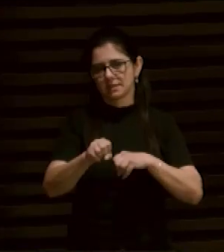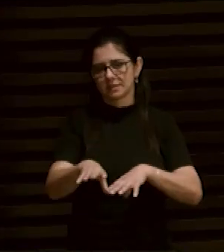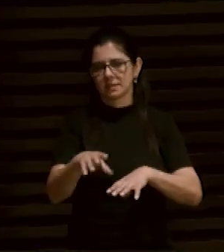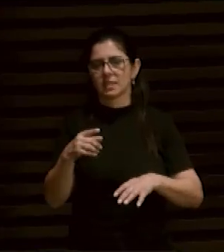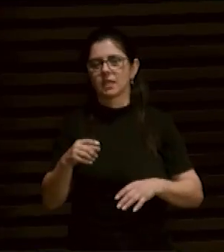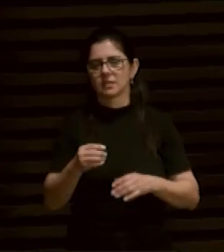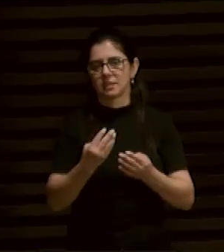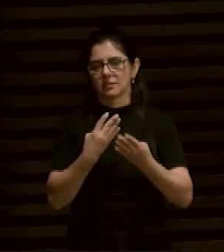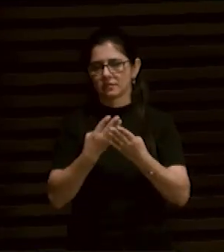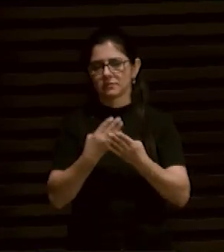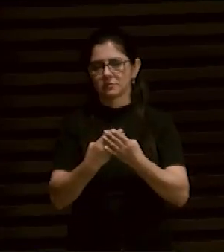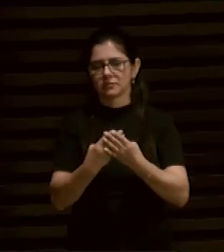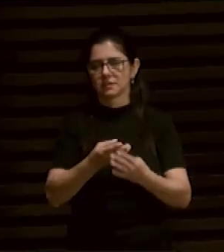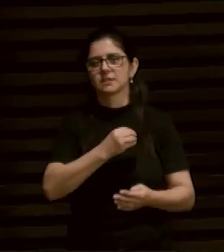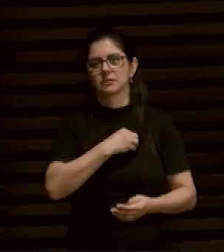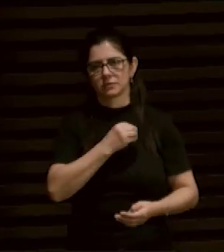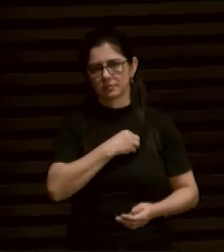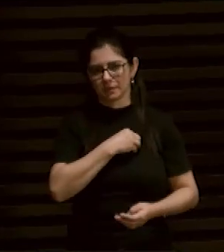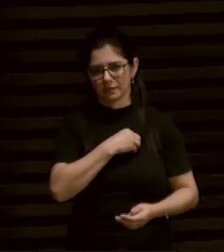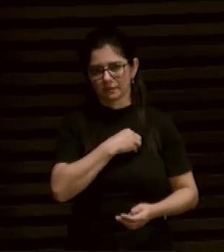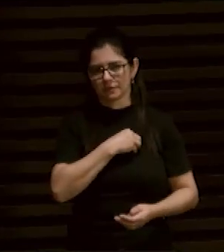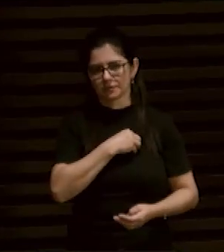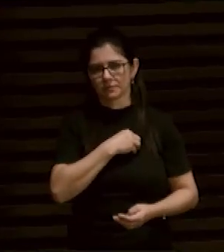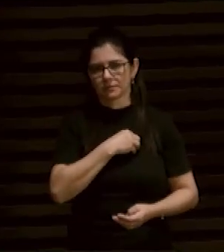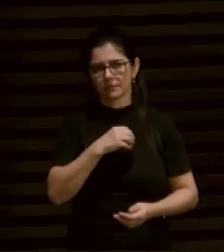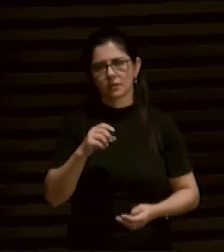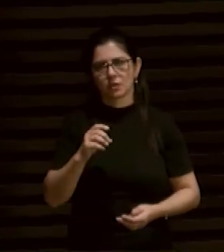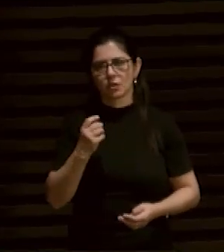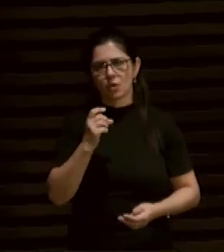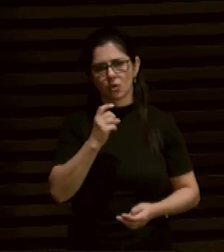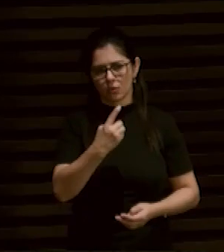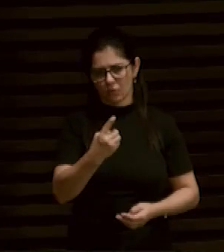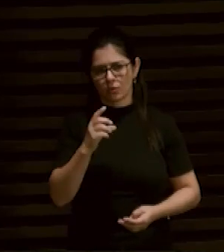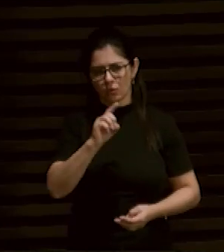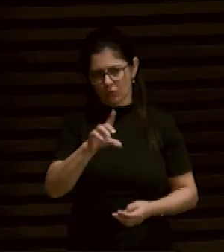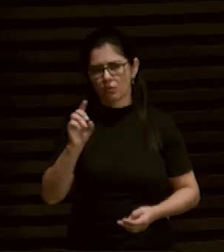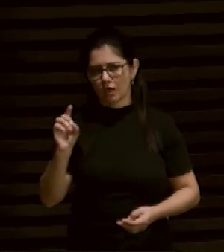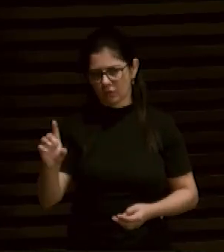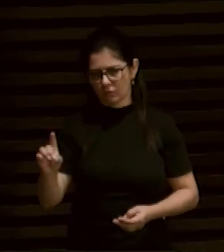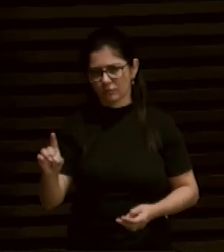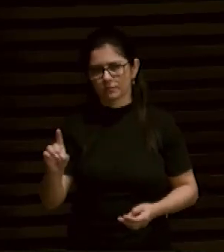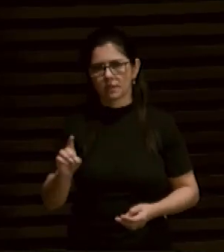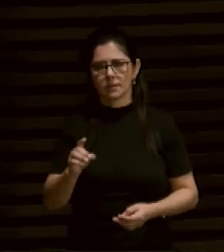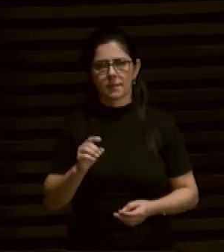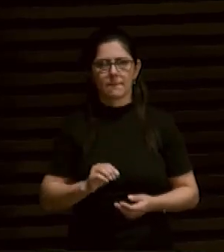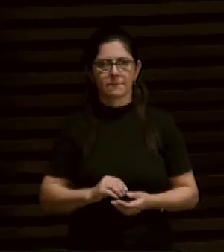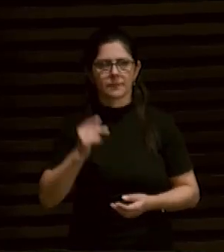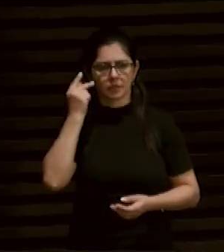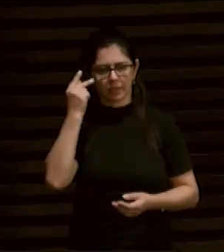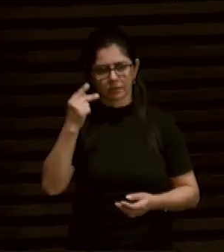pecados, através do discipulado. É no olho a olho, é no um a um, irmãos, que Deus ele traz a disciplina para que possamos ser edificados